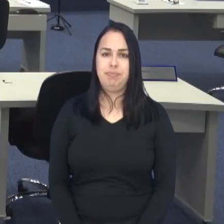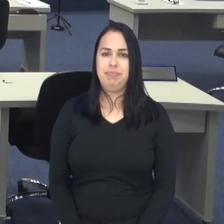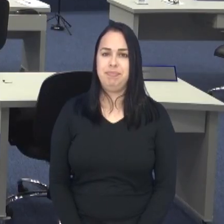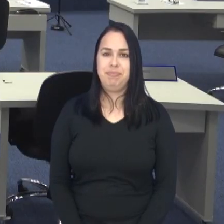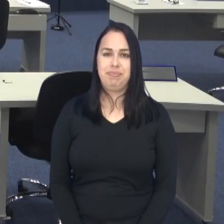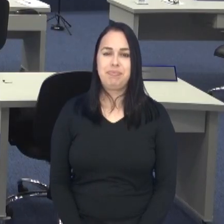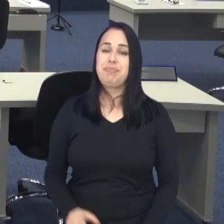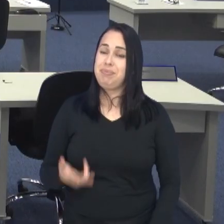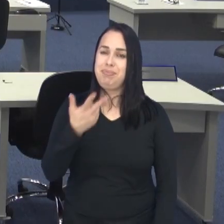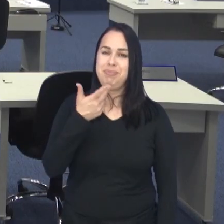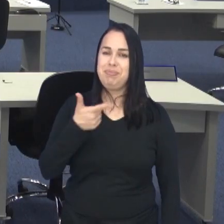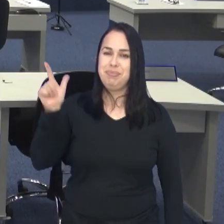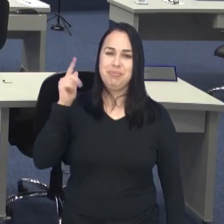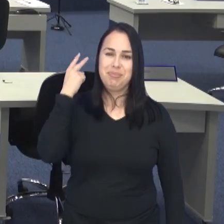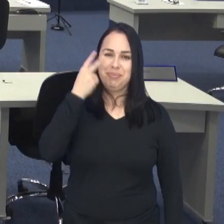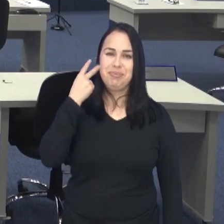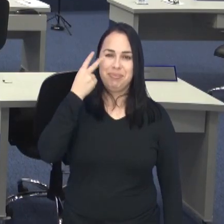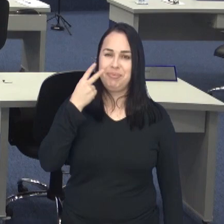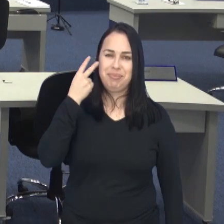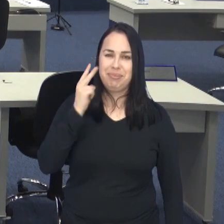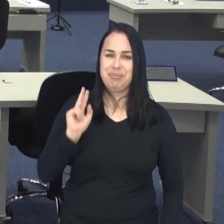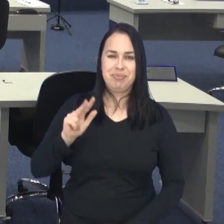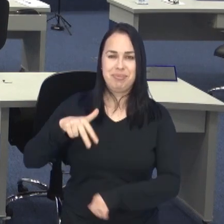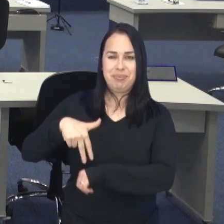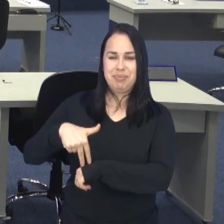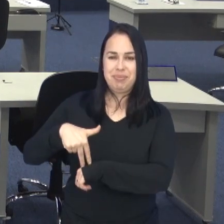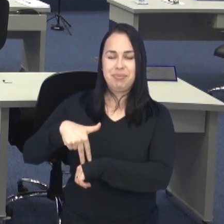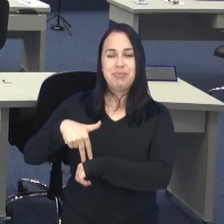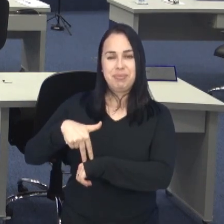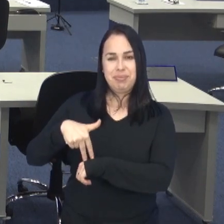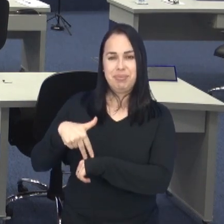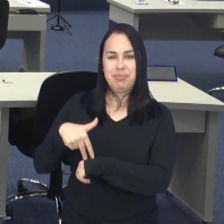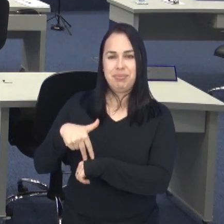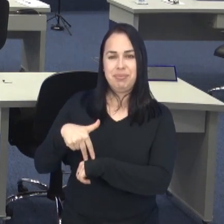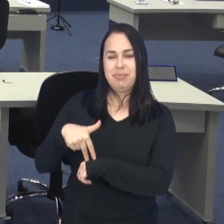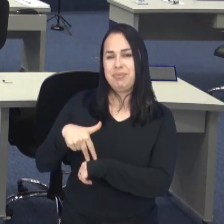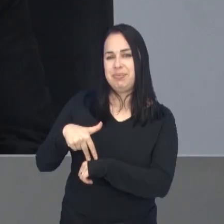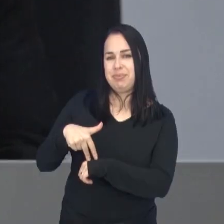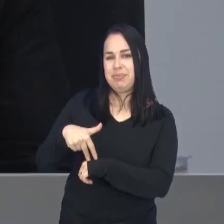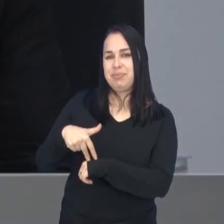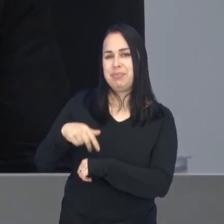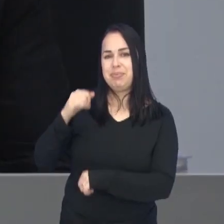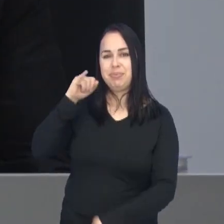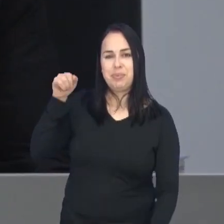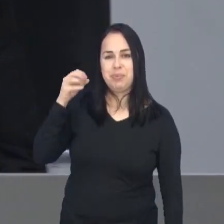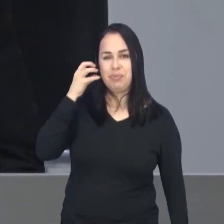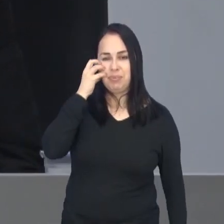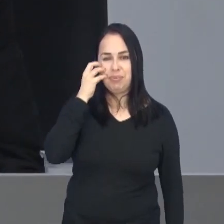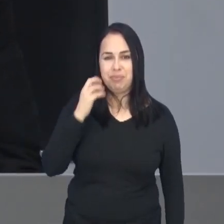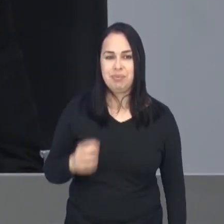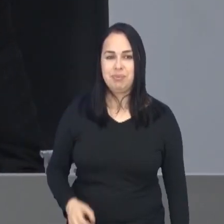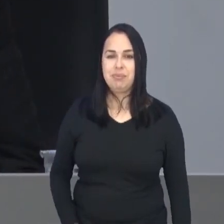Próxima vereadora inscrita para falar no meio de Pinga-Pogo, a vereadora Juliana Fraga.